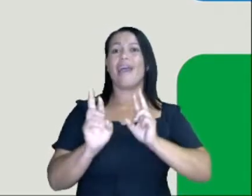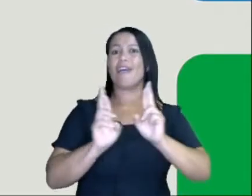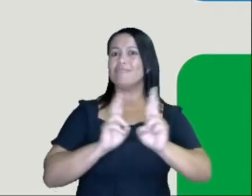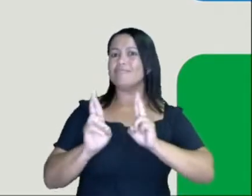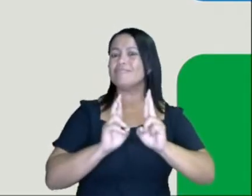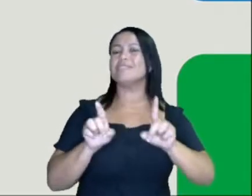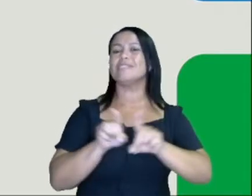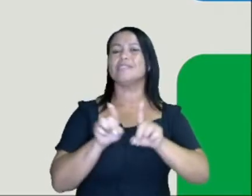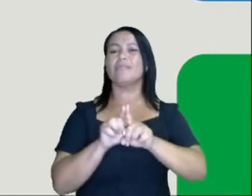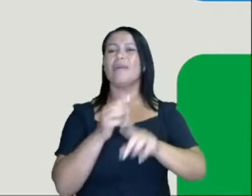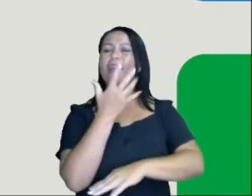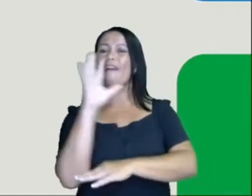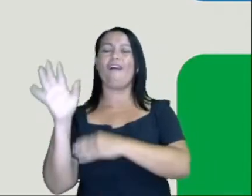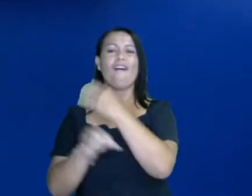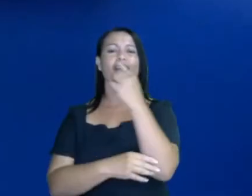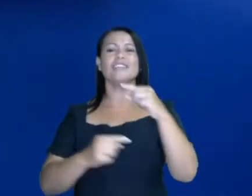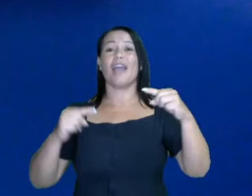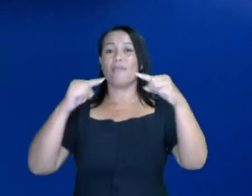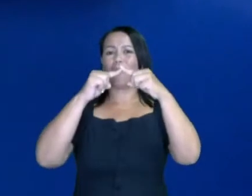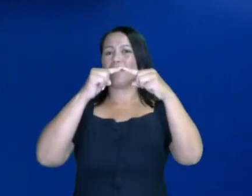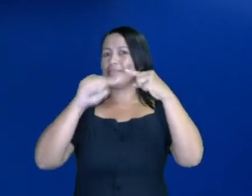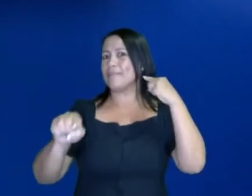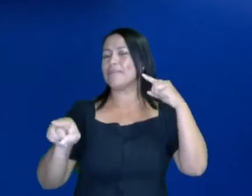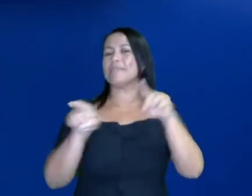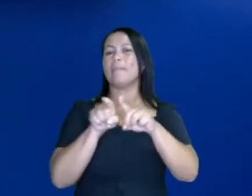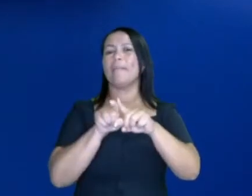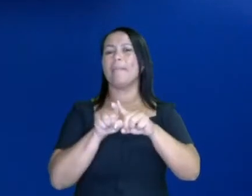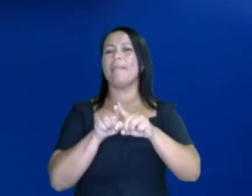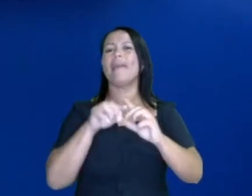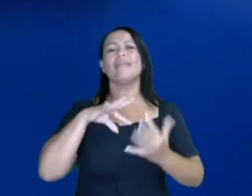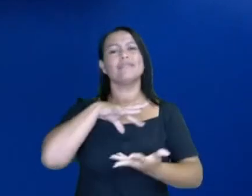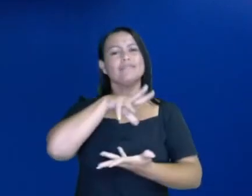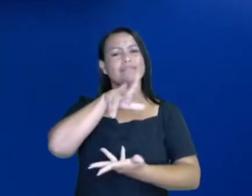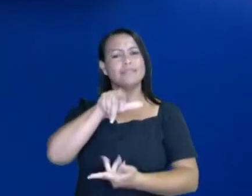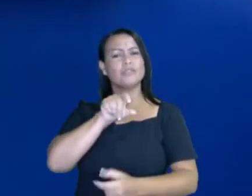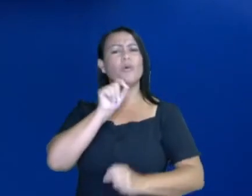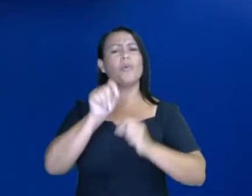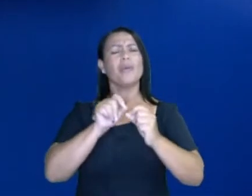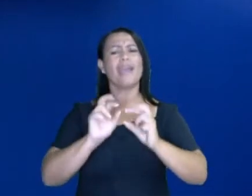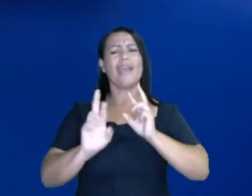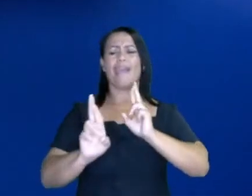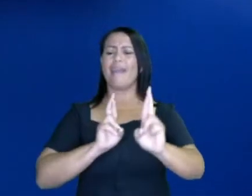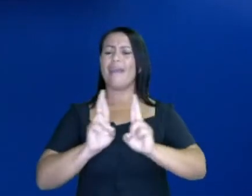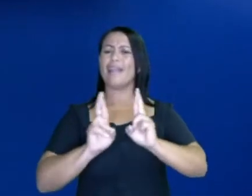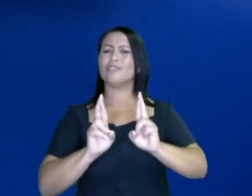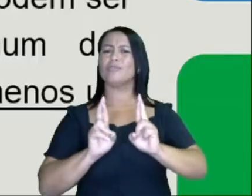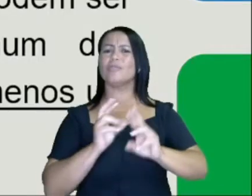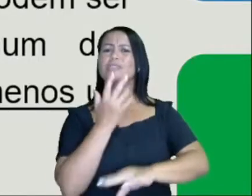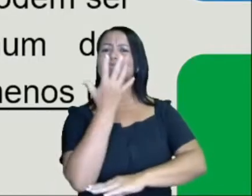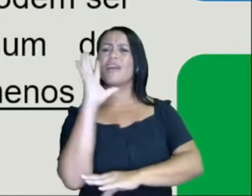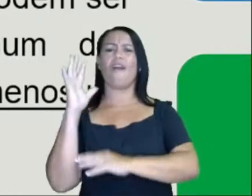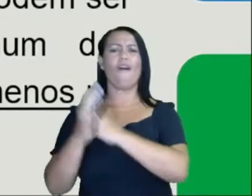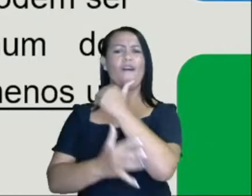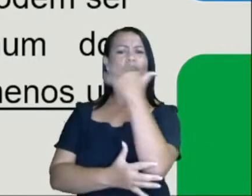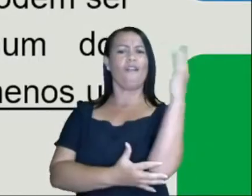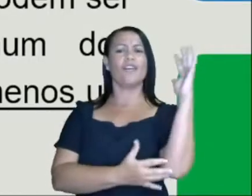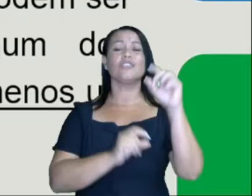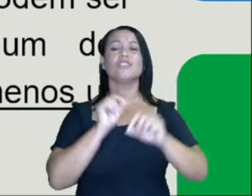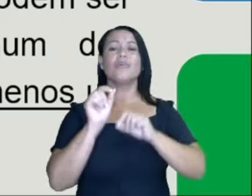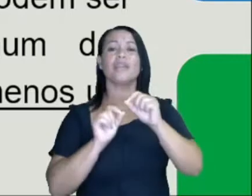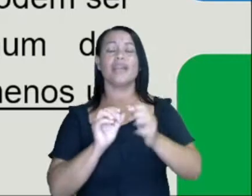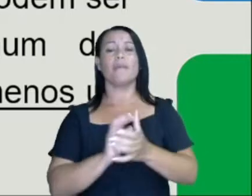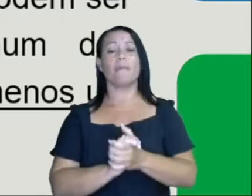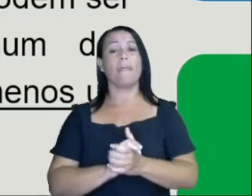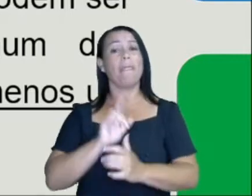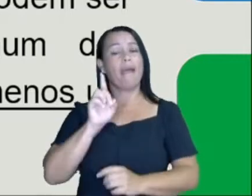desarmônicas presentes no ecossistema. Portanto, o que são relações ecológicas? As relações